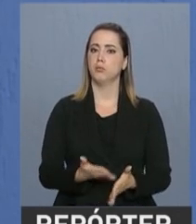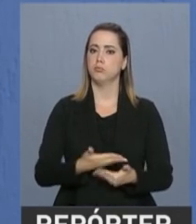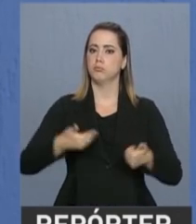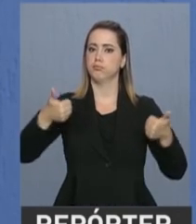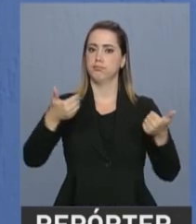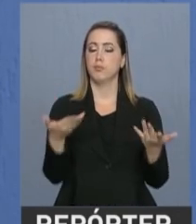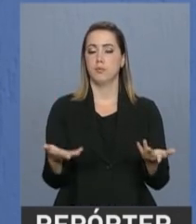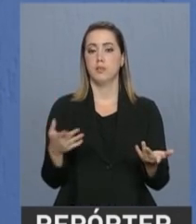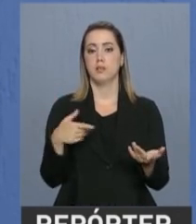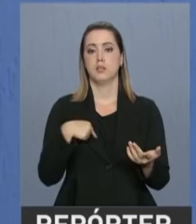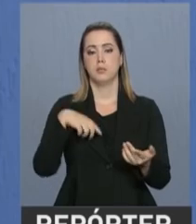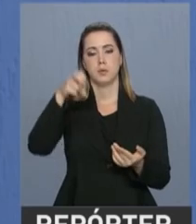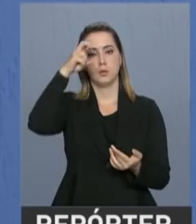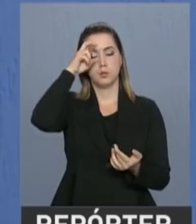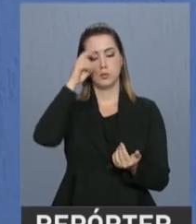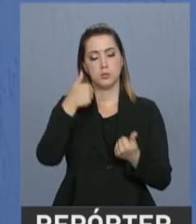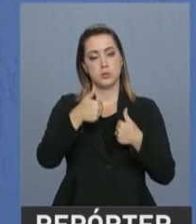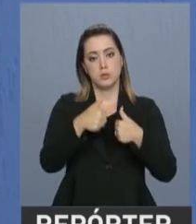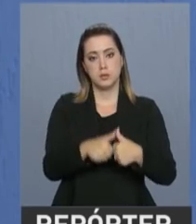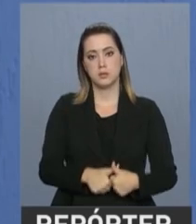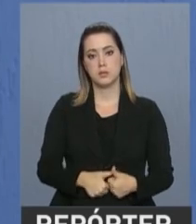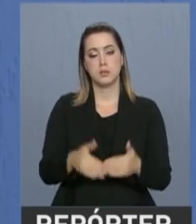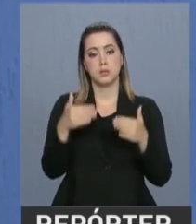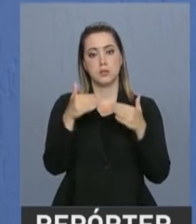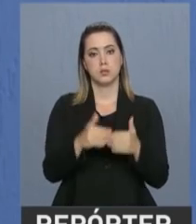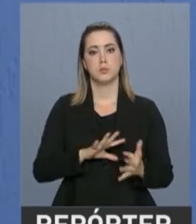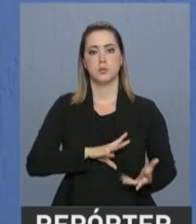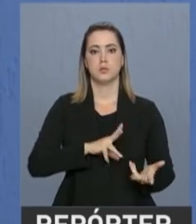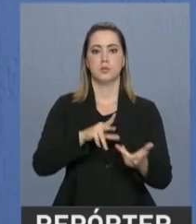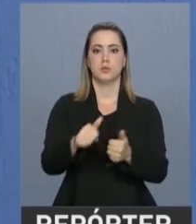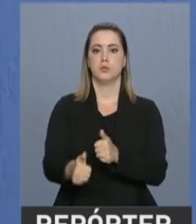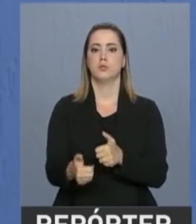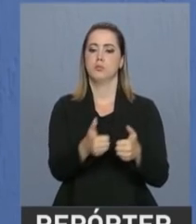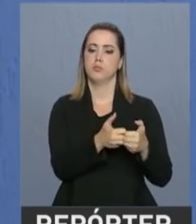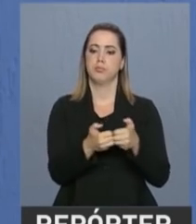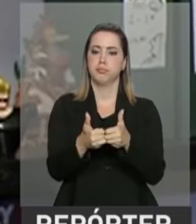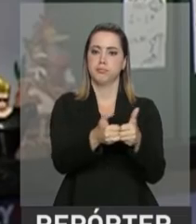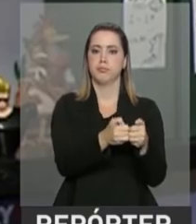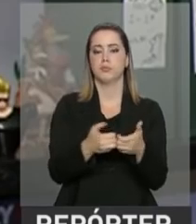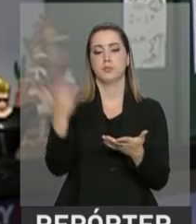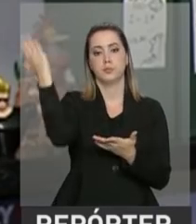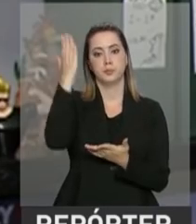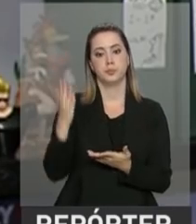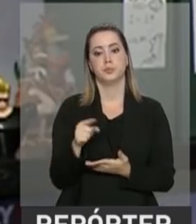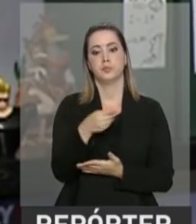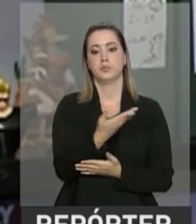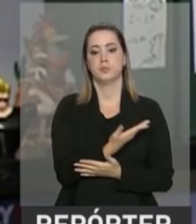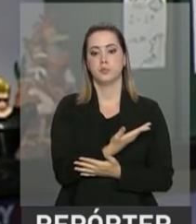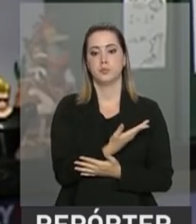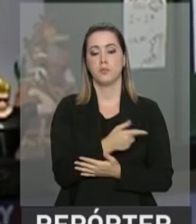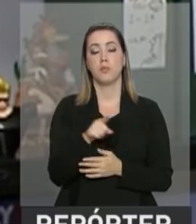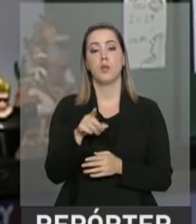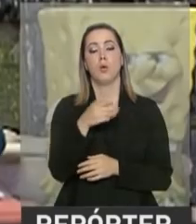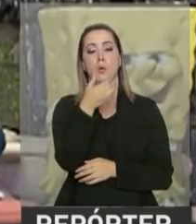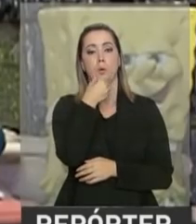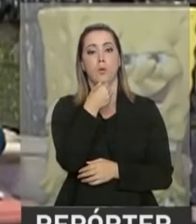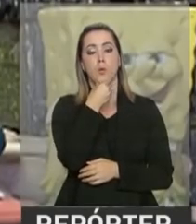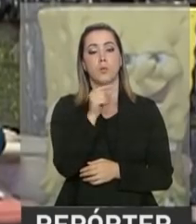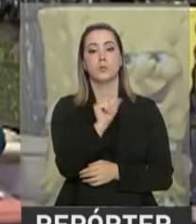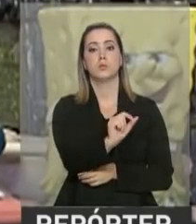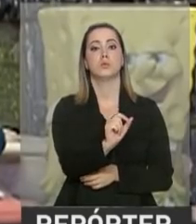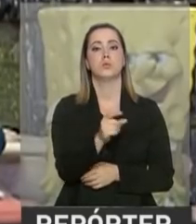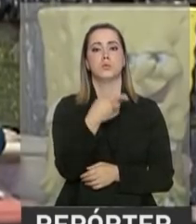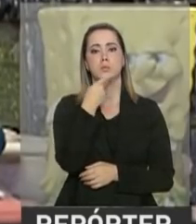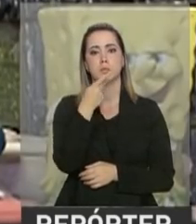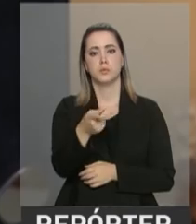elementos da nossa cultura possa est presente no mundo do jogos eletrônicos brasileiros para al mado diretor da abra games uma